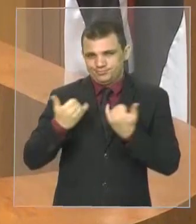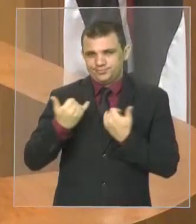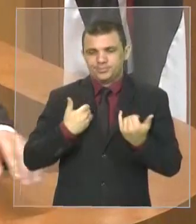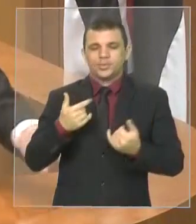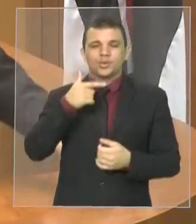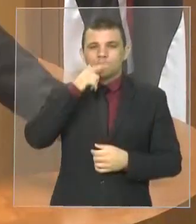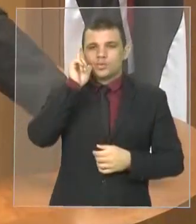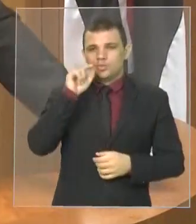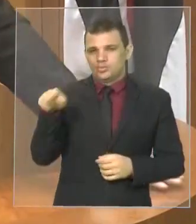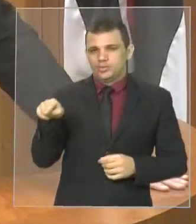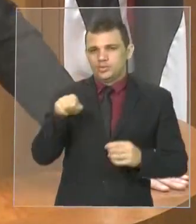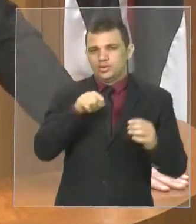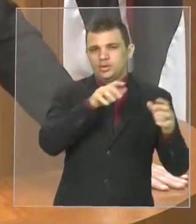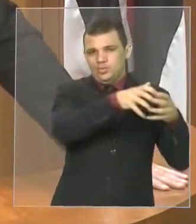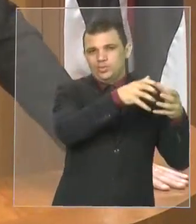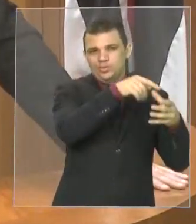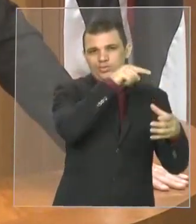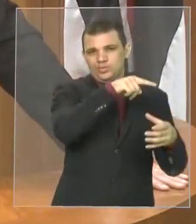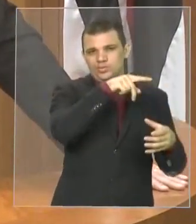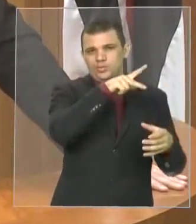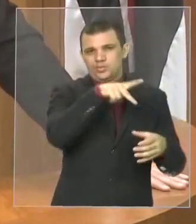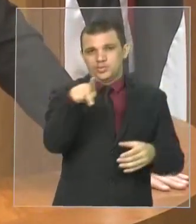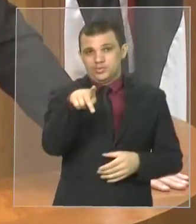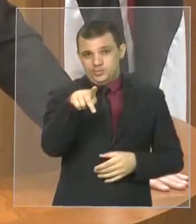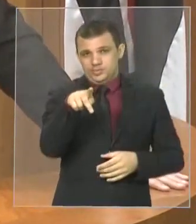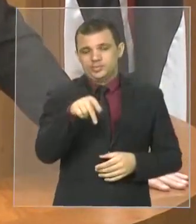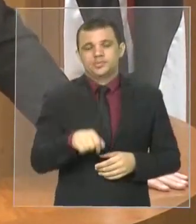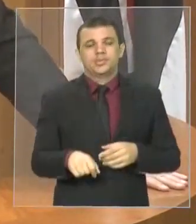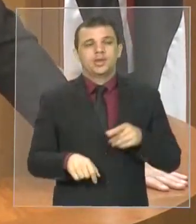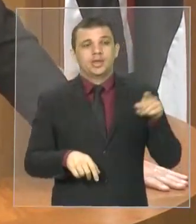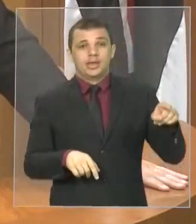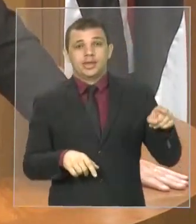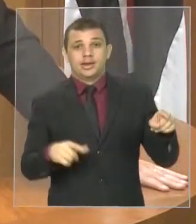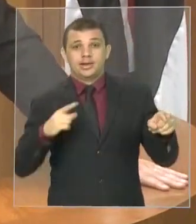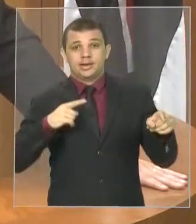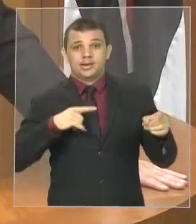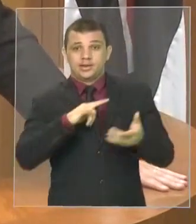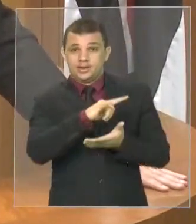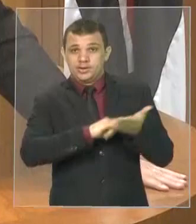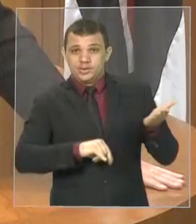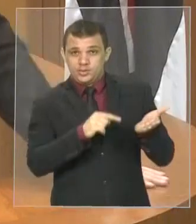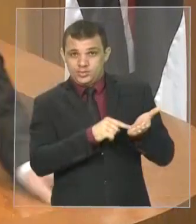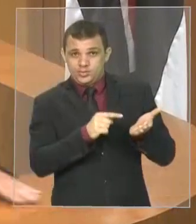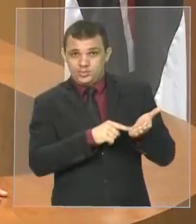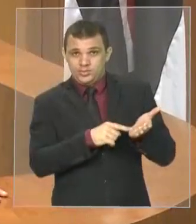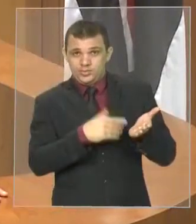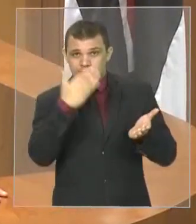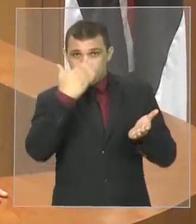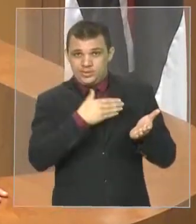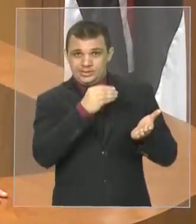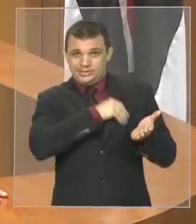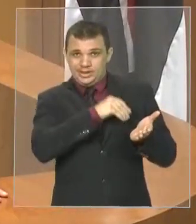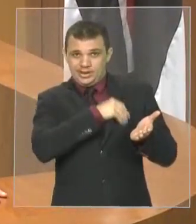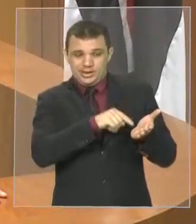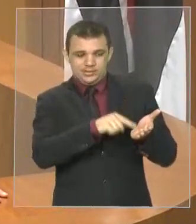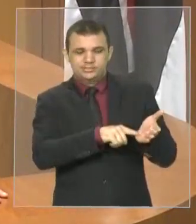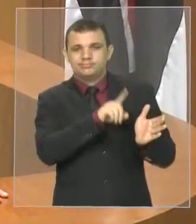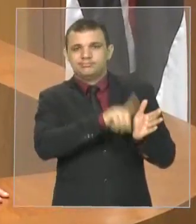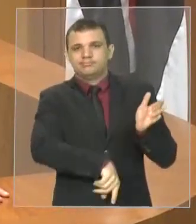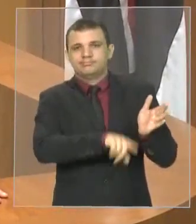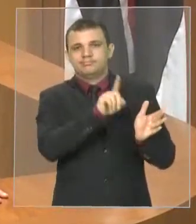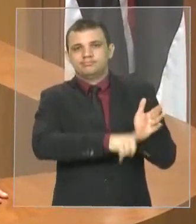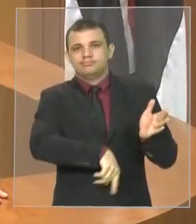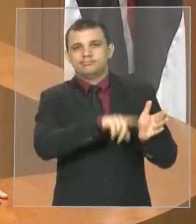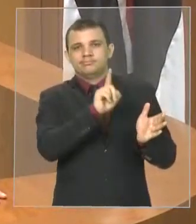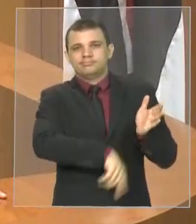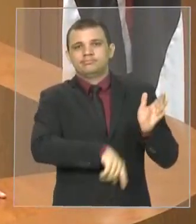professores tiveram descontados em seu contra-cheque aqueles que estão no movimento. Nós vamos começar com uma campanha agora